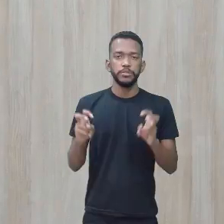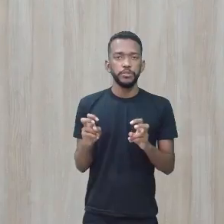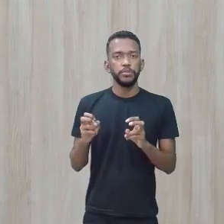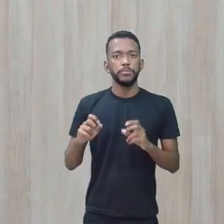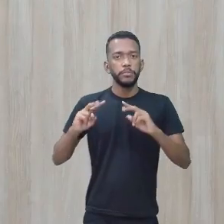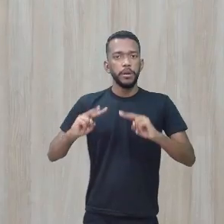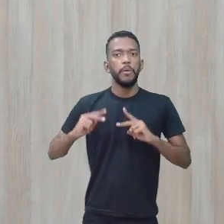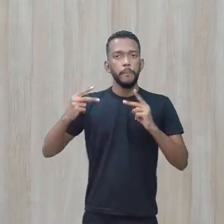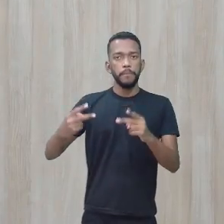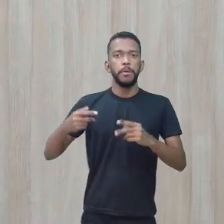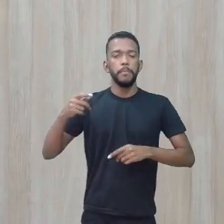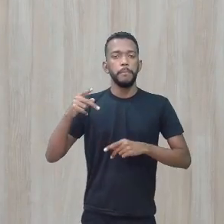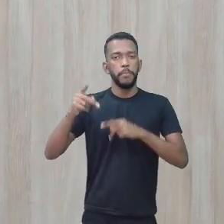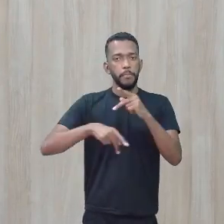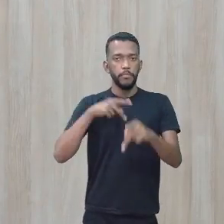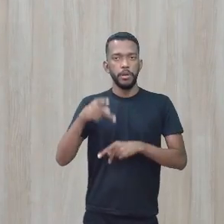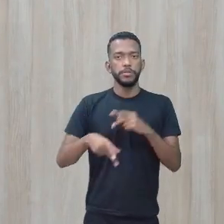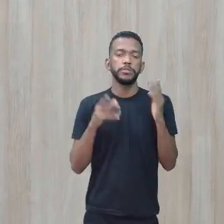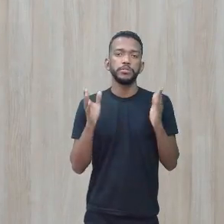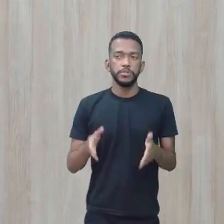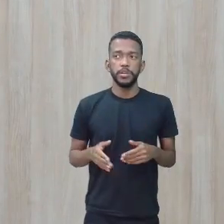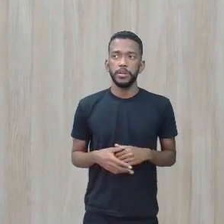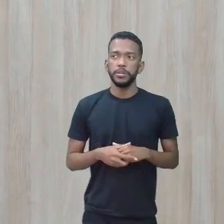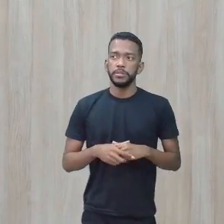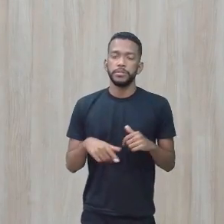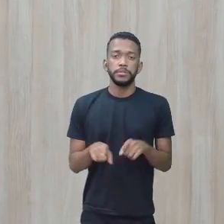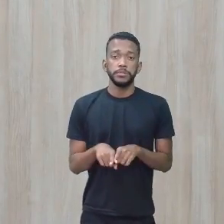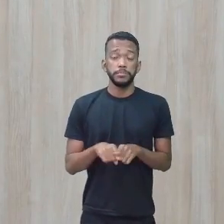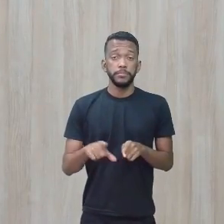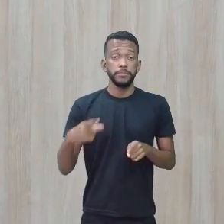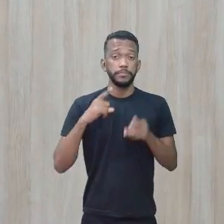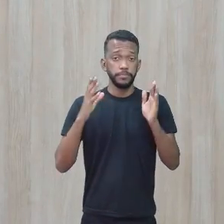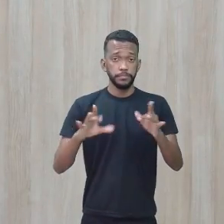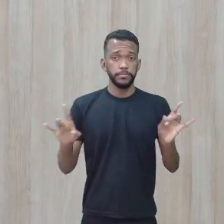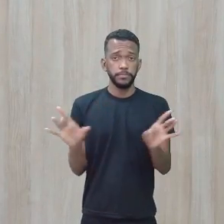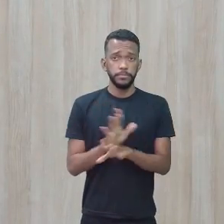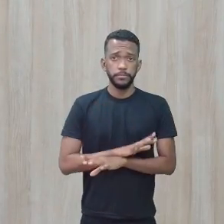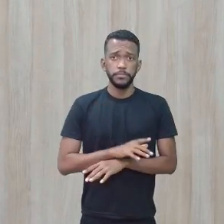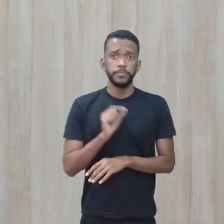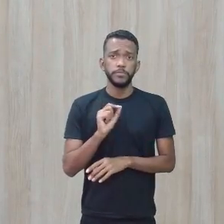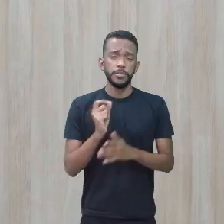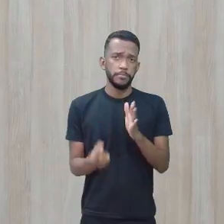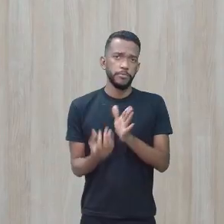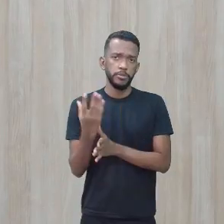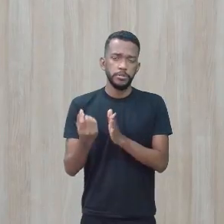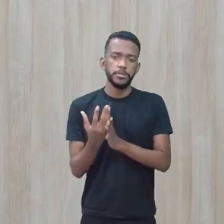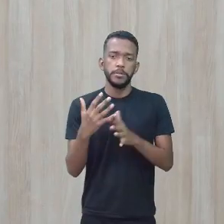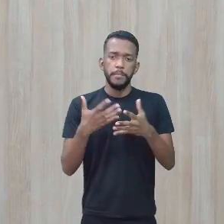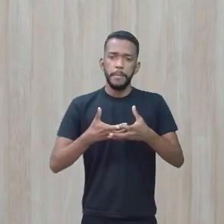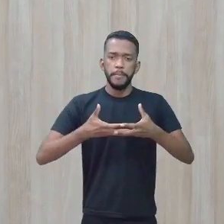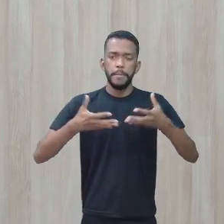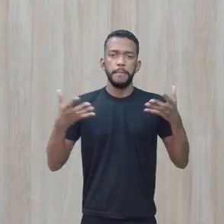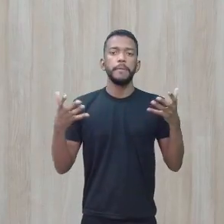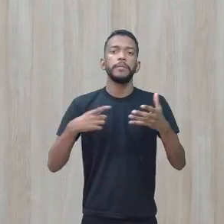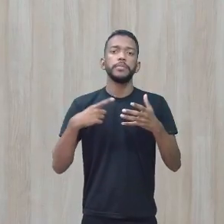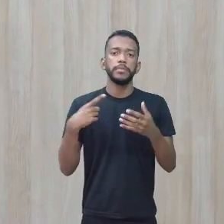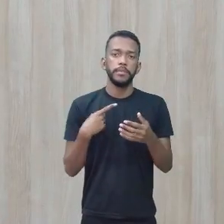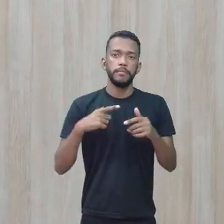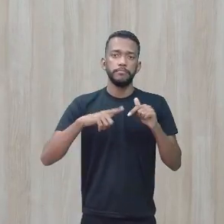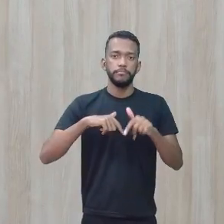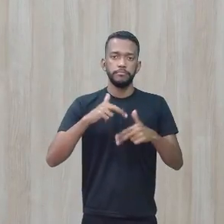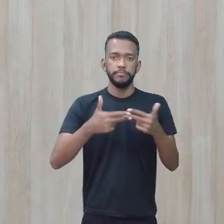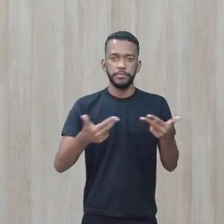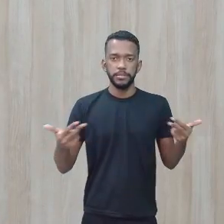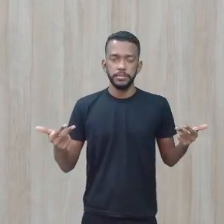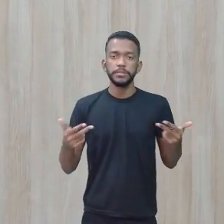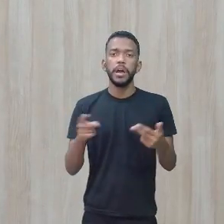da população, a gente está também produzindo, gerando muitos resíduos, né? A gente fala